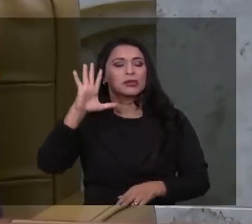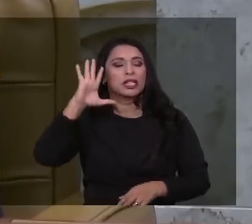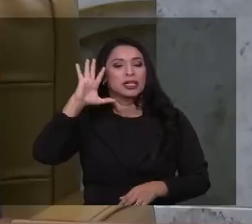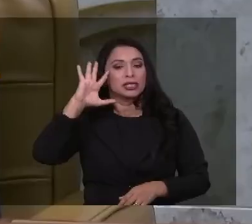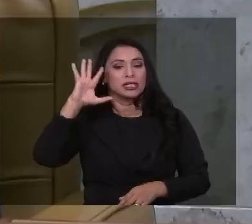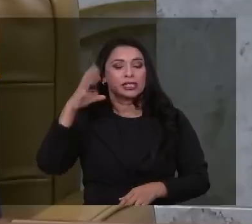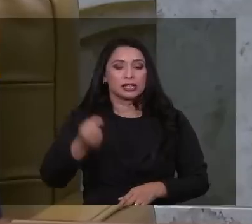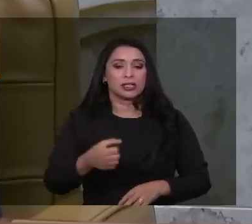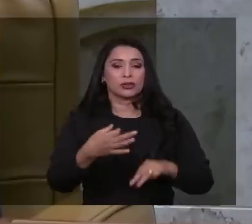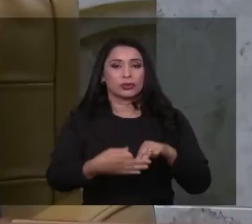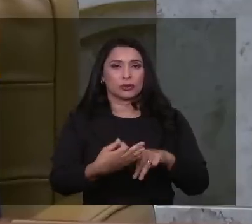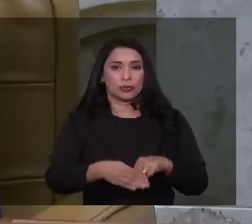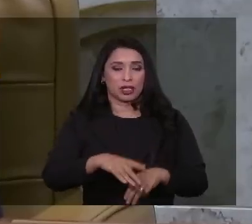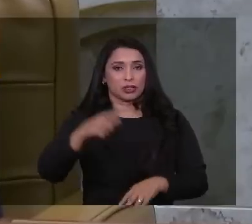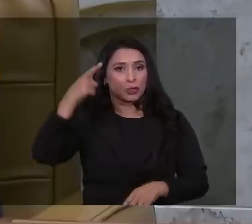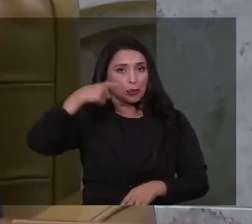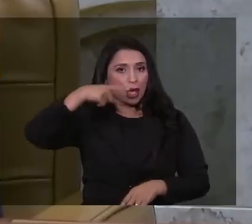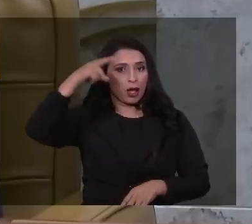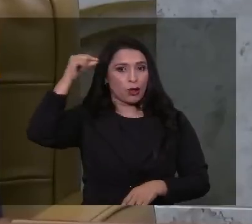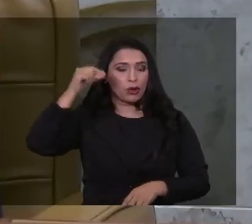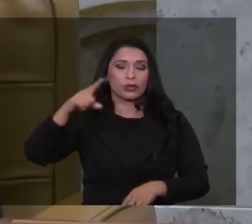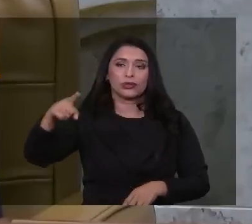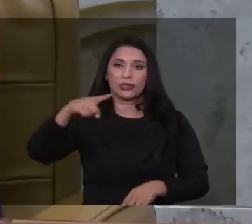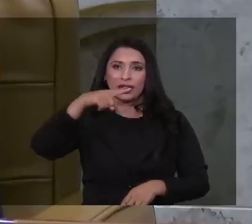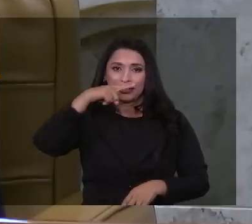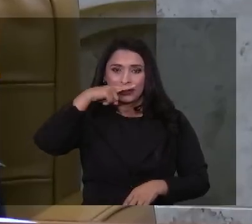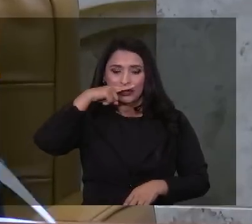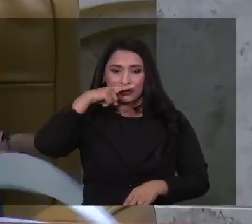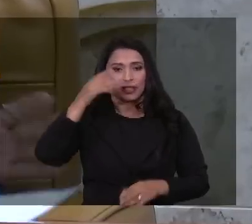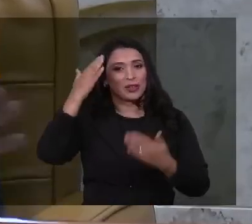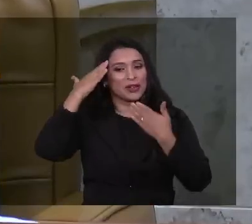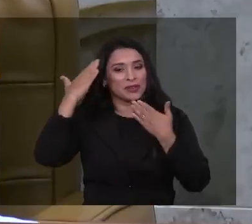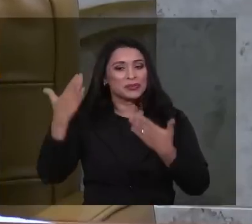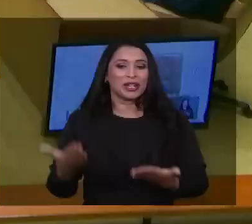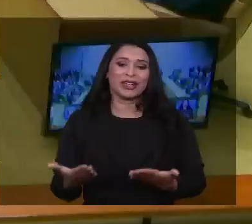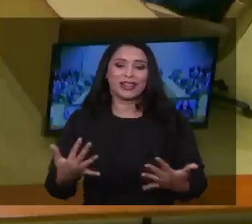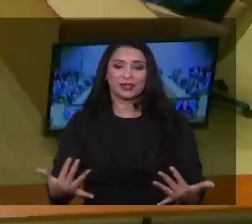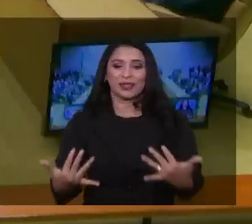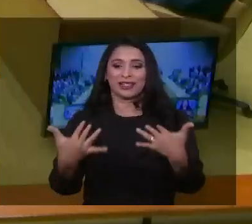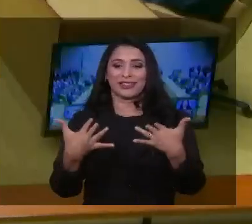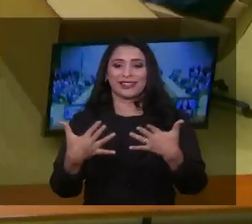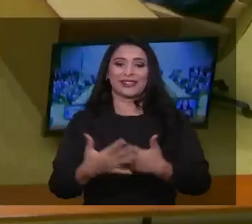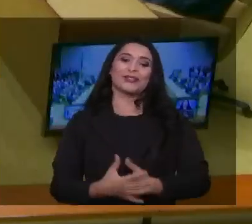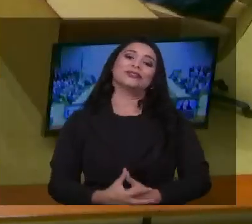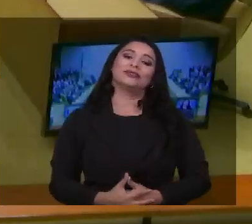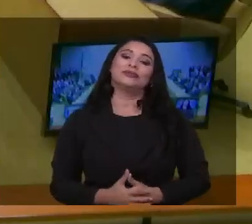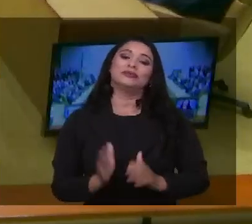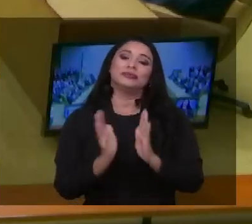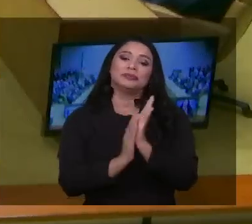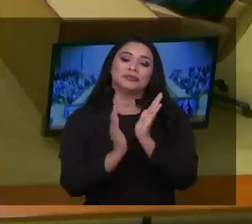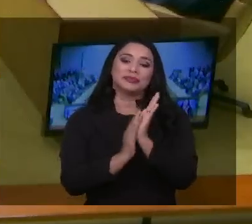ministros Luiz Roberto Barroso e Edson Fachin. Muito obrigada pela atenção.